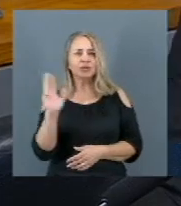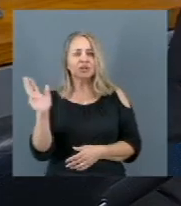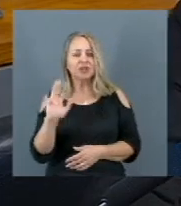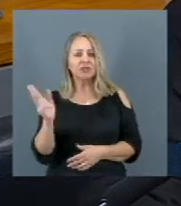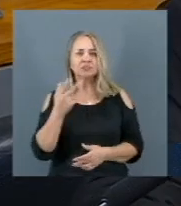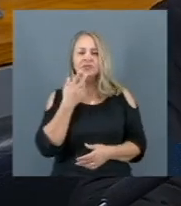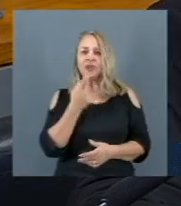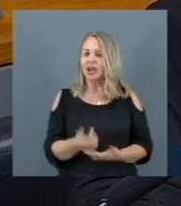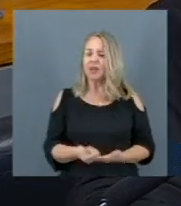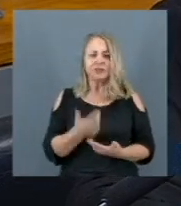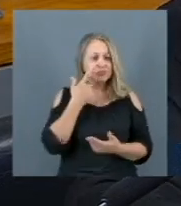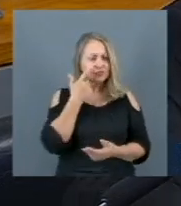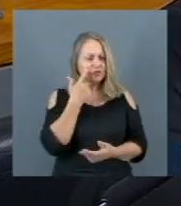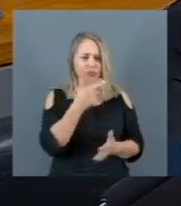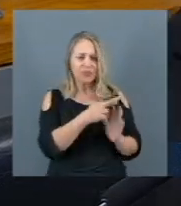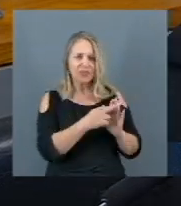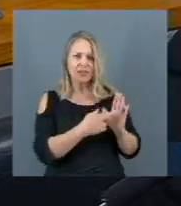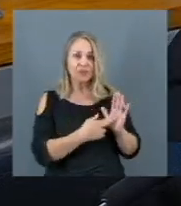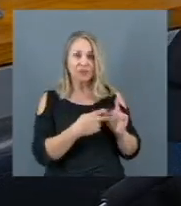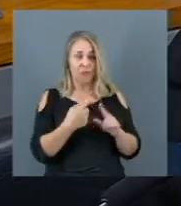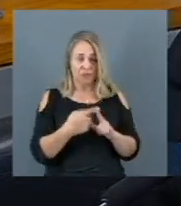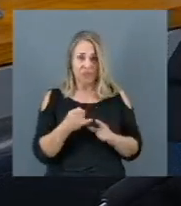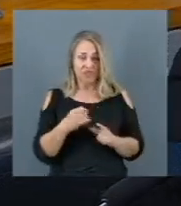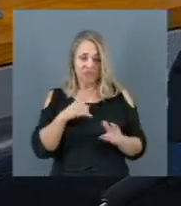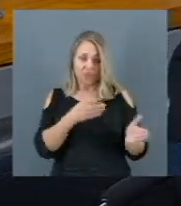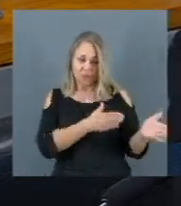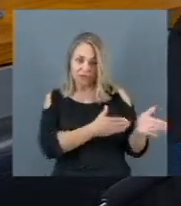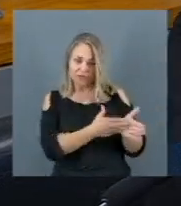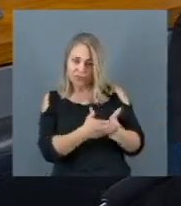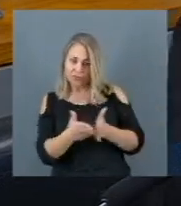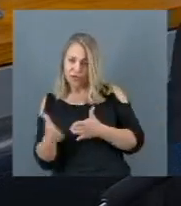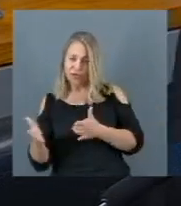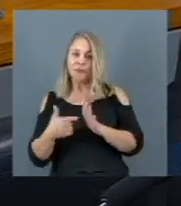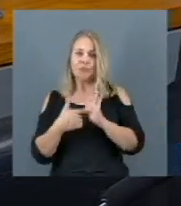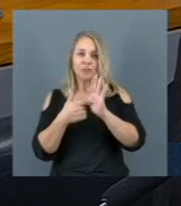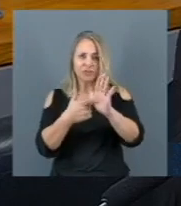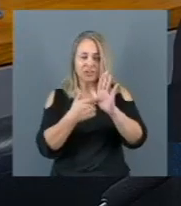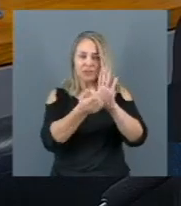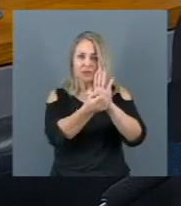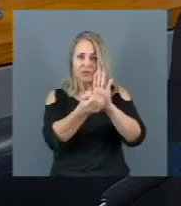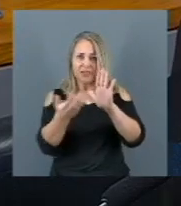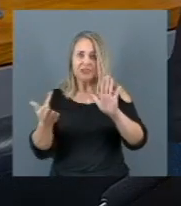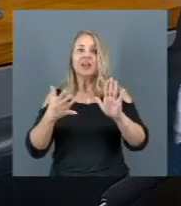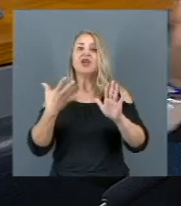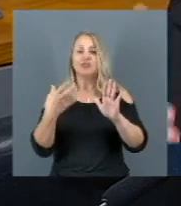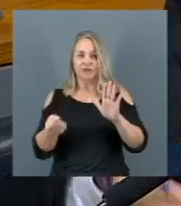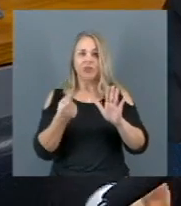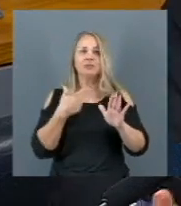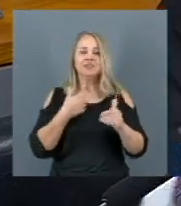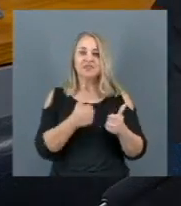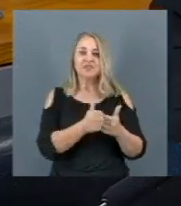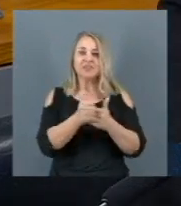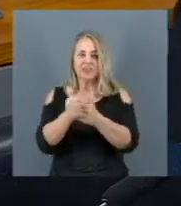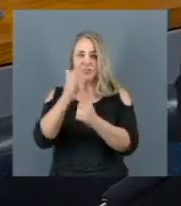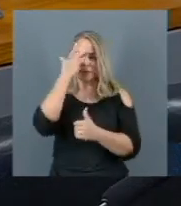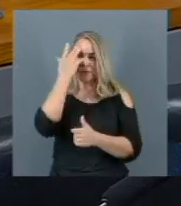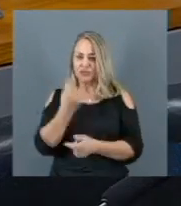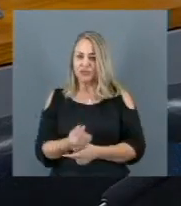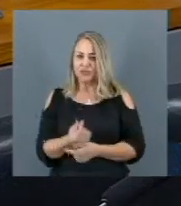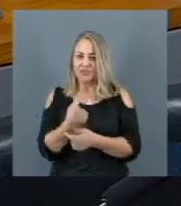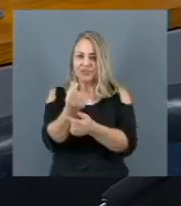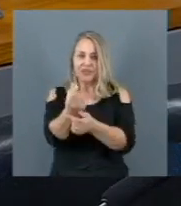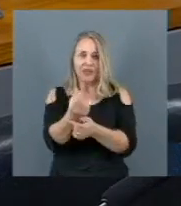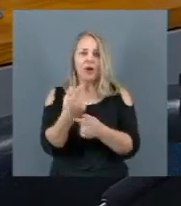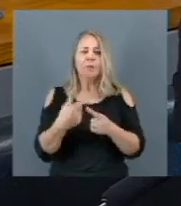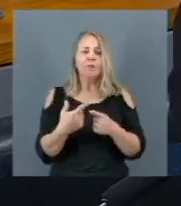nesse requerimento. Porque se há uma linha de propalada por eles próprios de que vamos seguir os financiadores, por que quando é